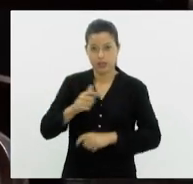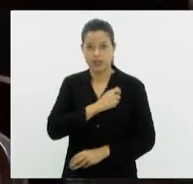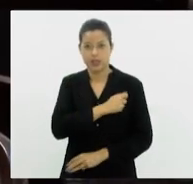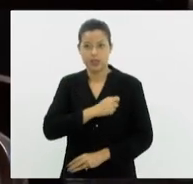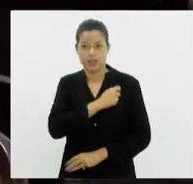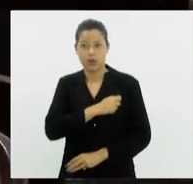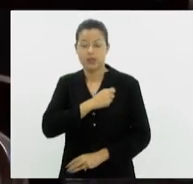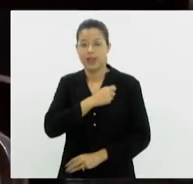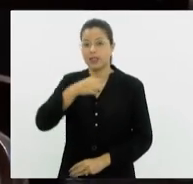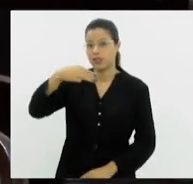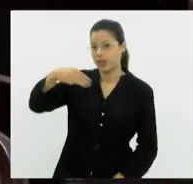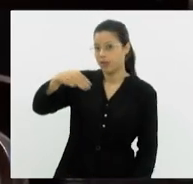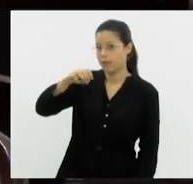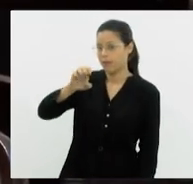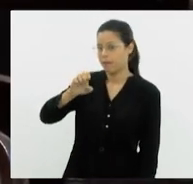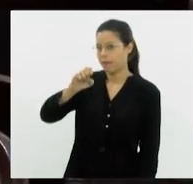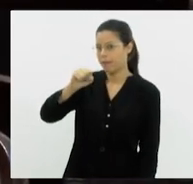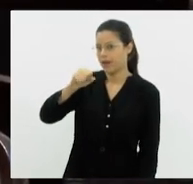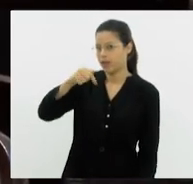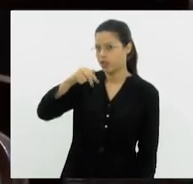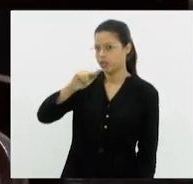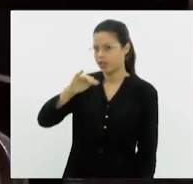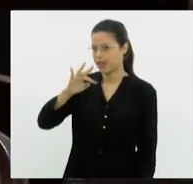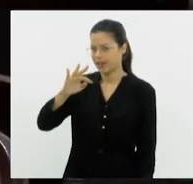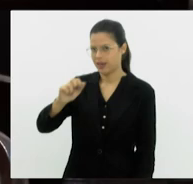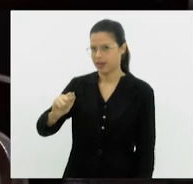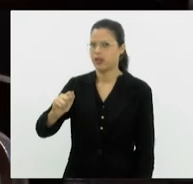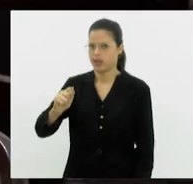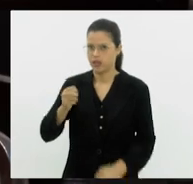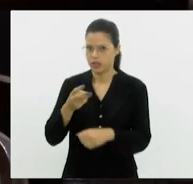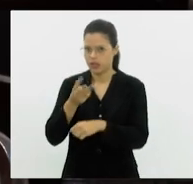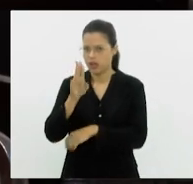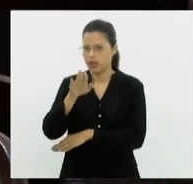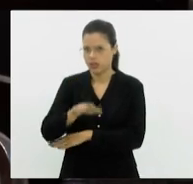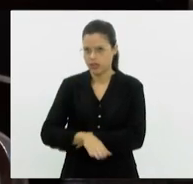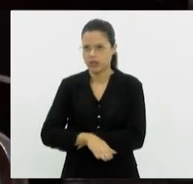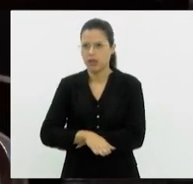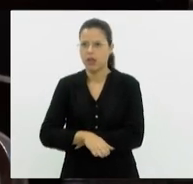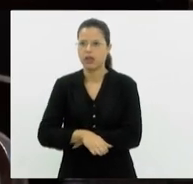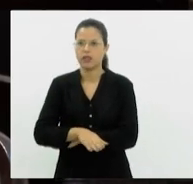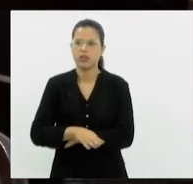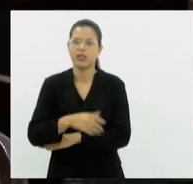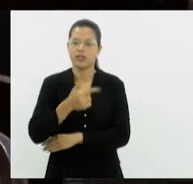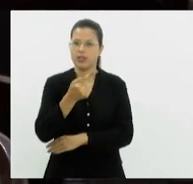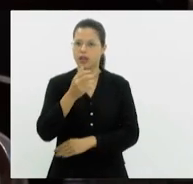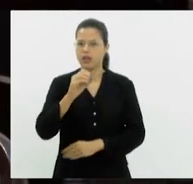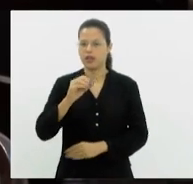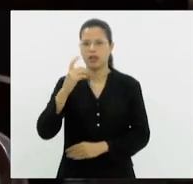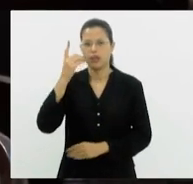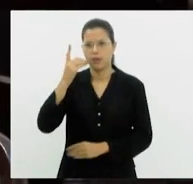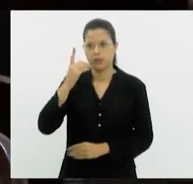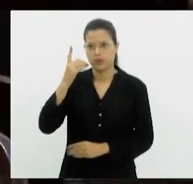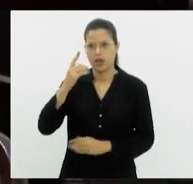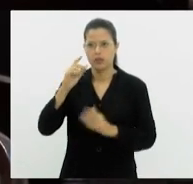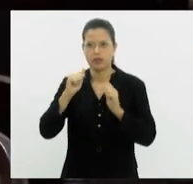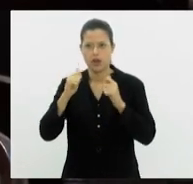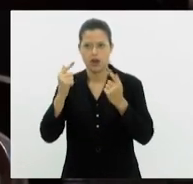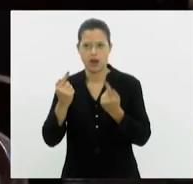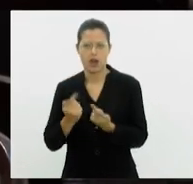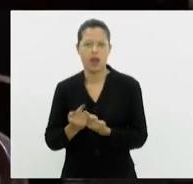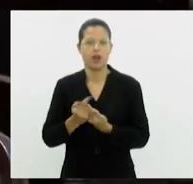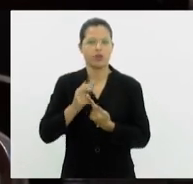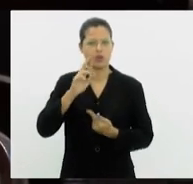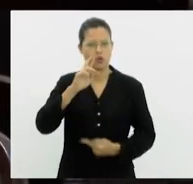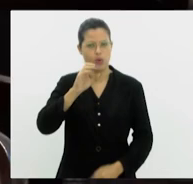Mesquita, e não em Madureira, às 3 horas da tarde, tá? Em nome dos 70 deputados da casa, o Rodrigo Bacelar também emitiu